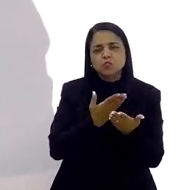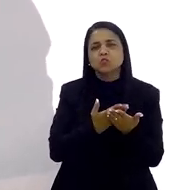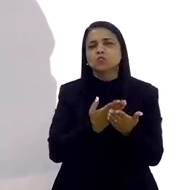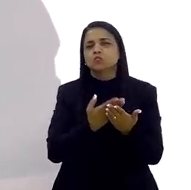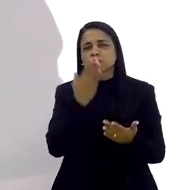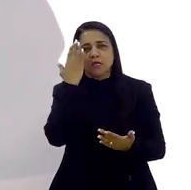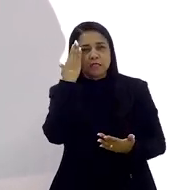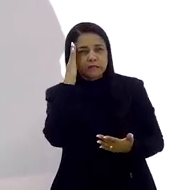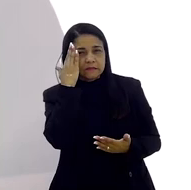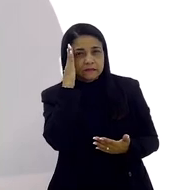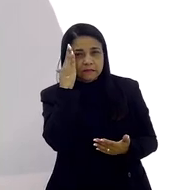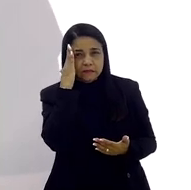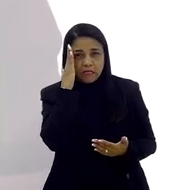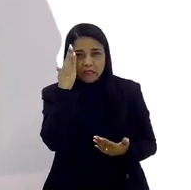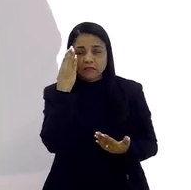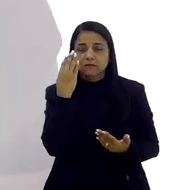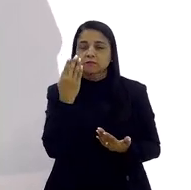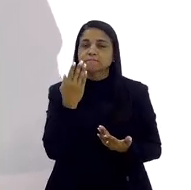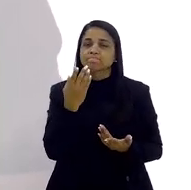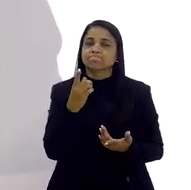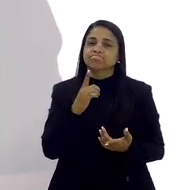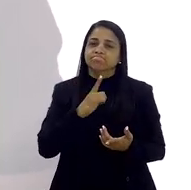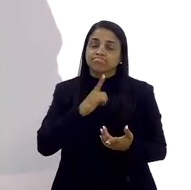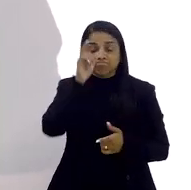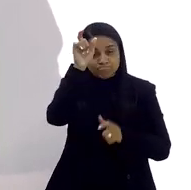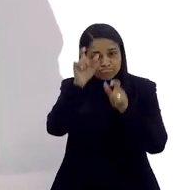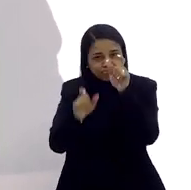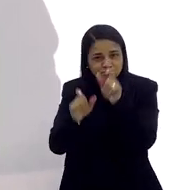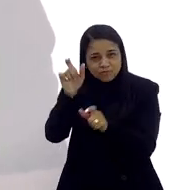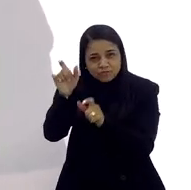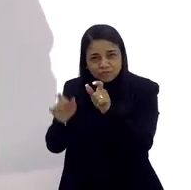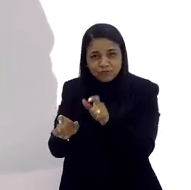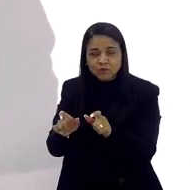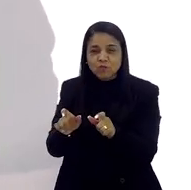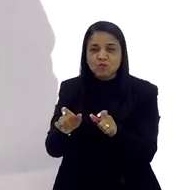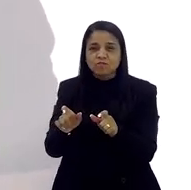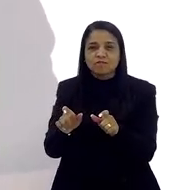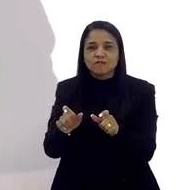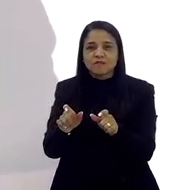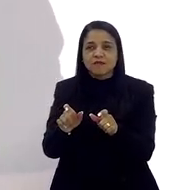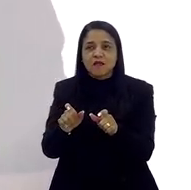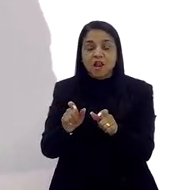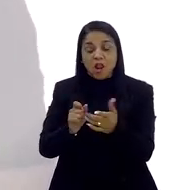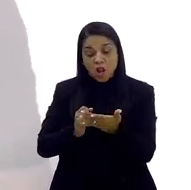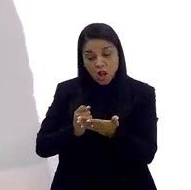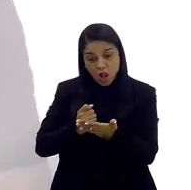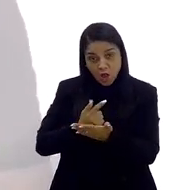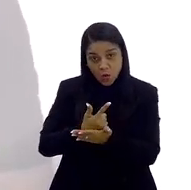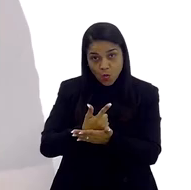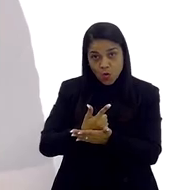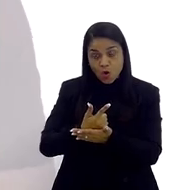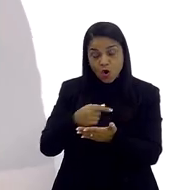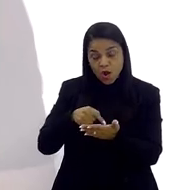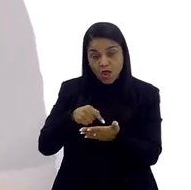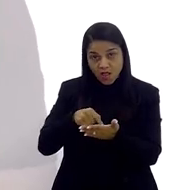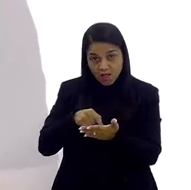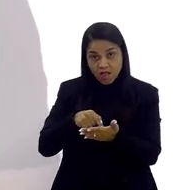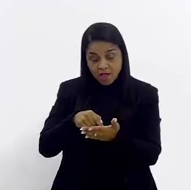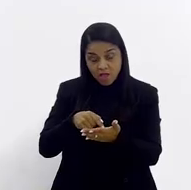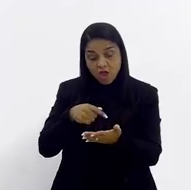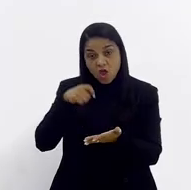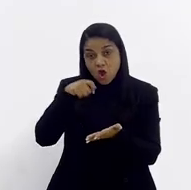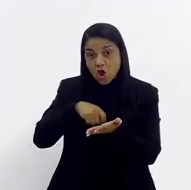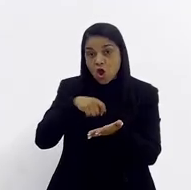entende que muitas vezes a pessoa ela compra a missão que ela veio para